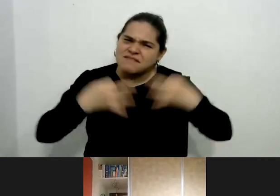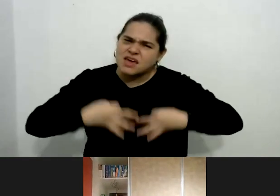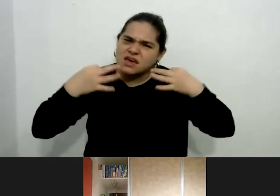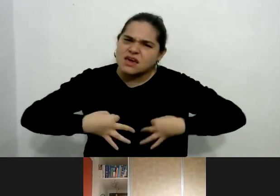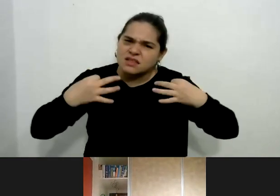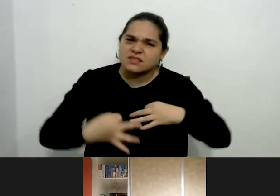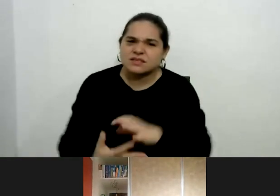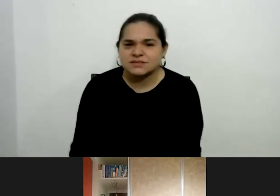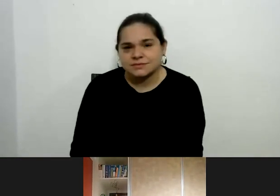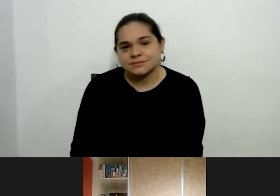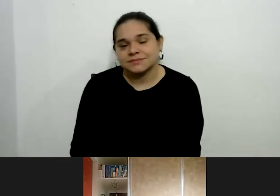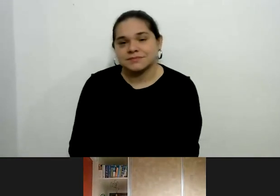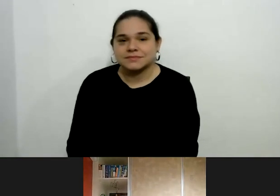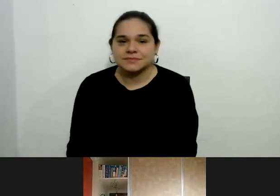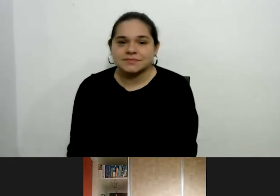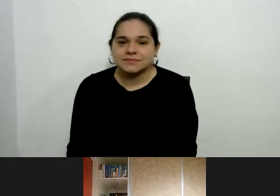Guerra?